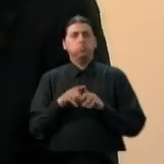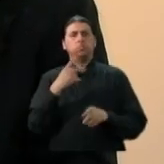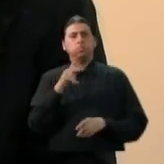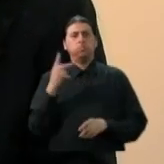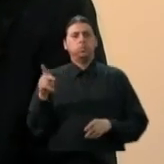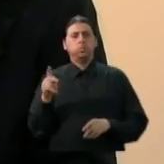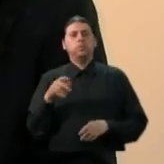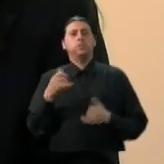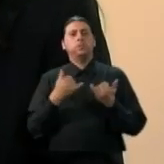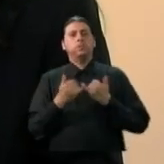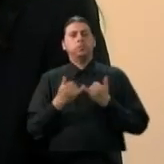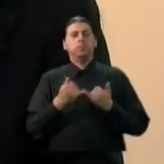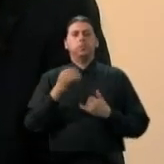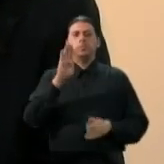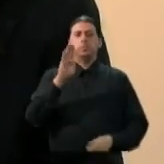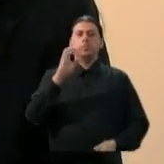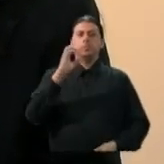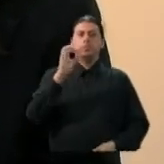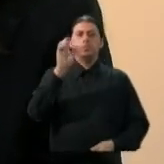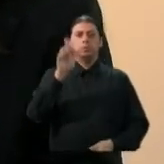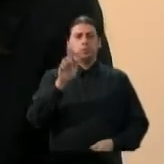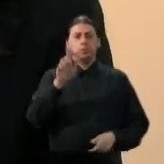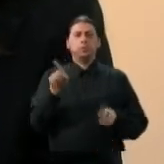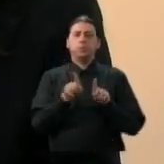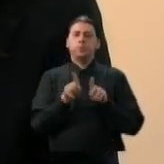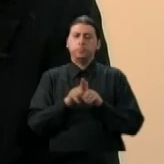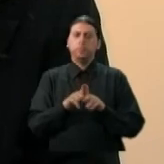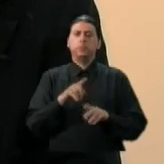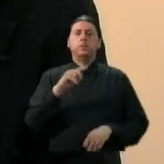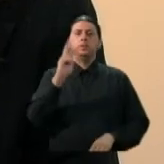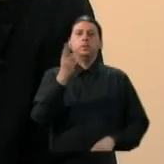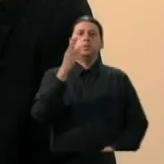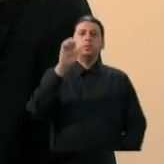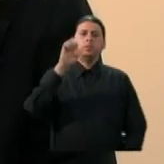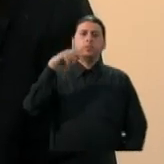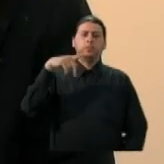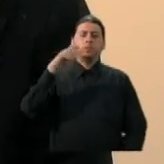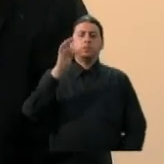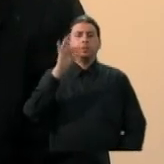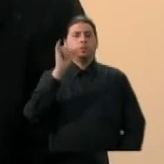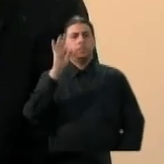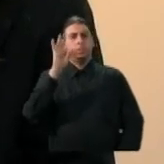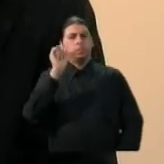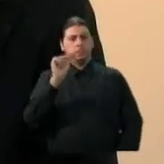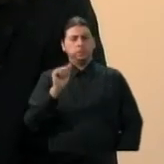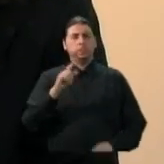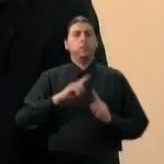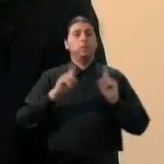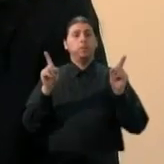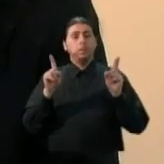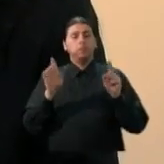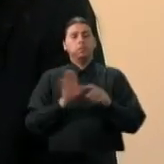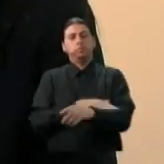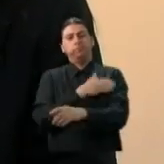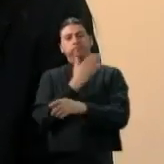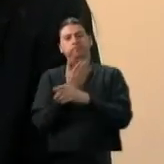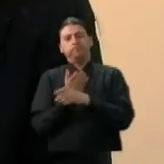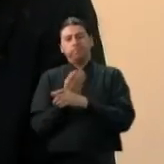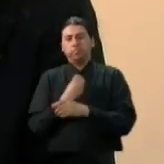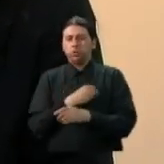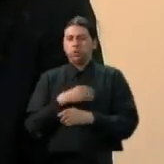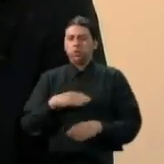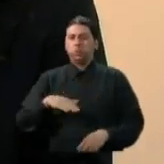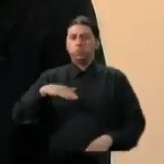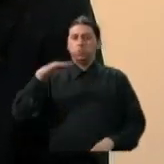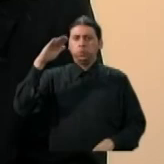a BCG, a da hepatite, então elas já ficam garantidas ali. Mas, no decorrer, realmente, os